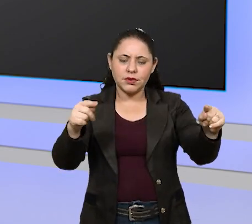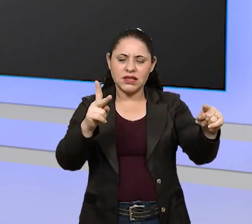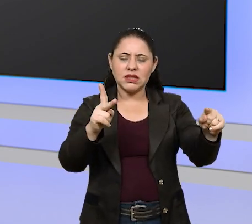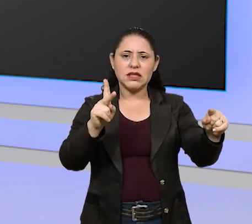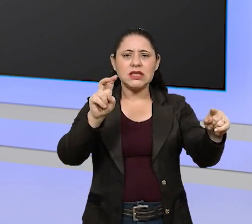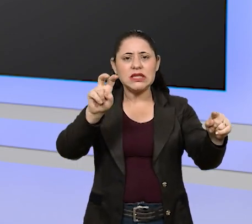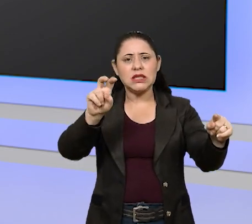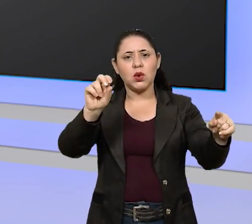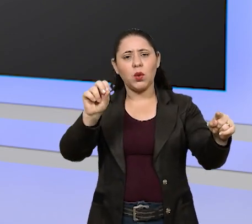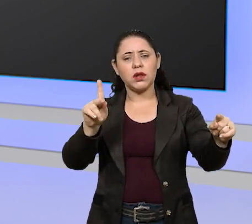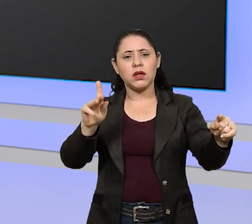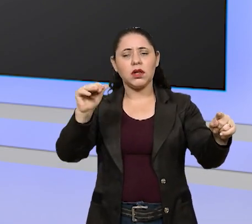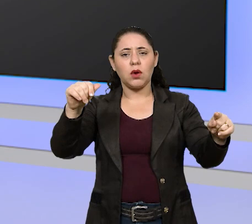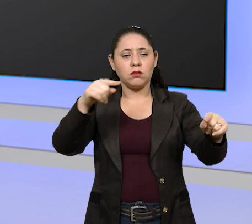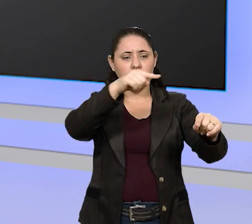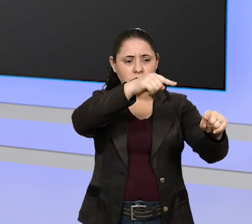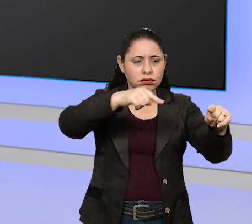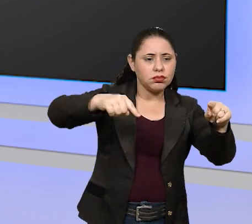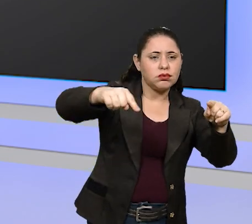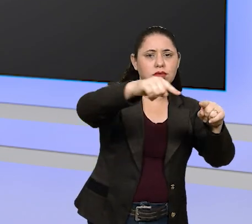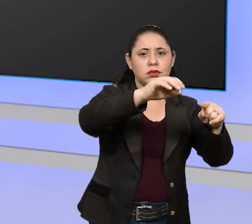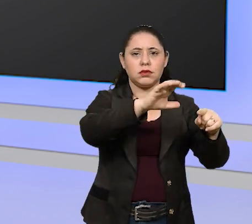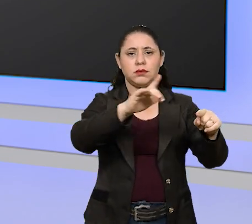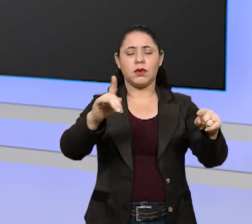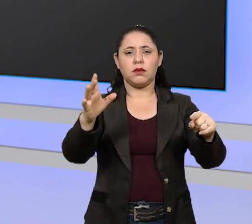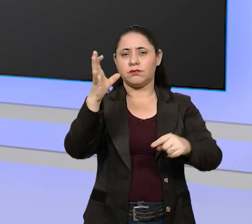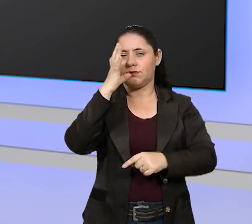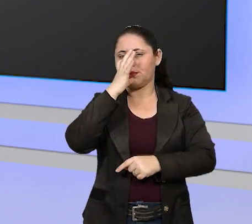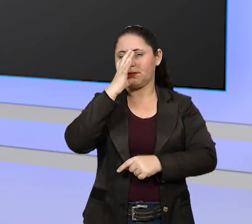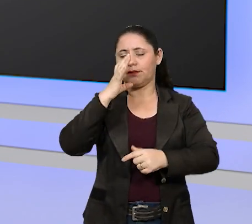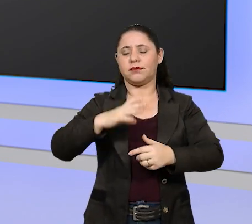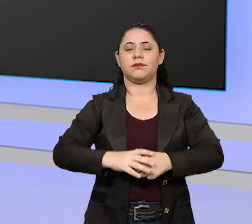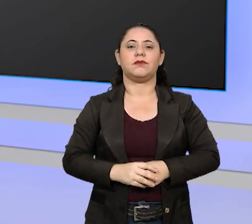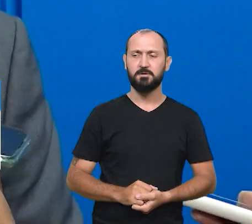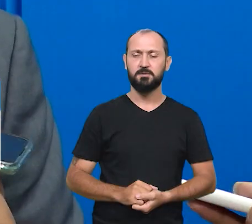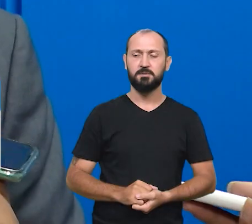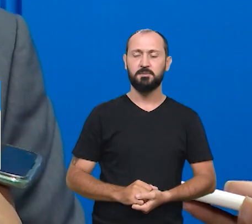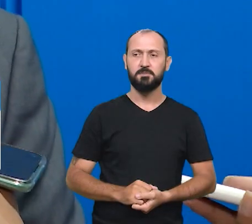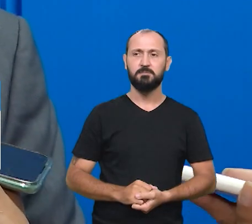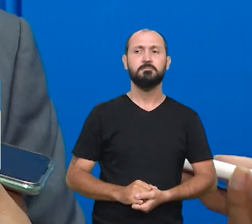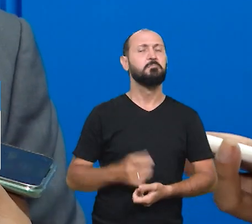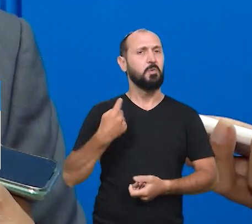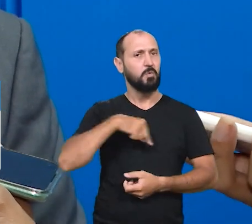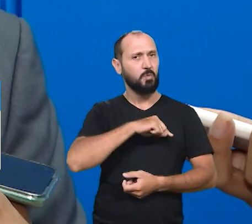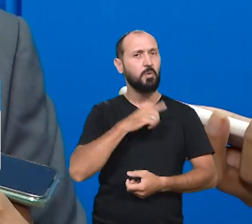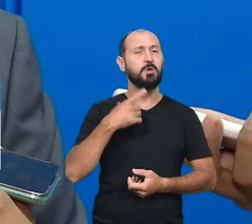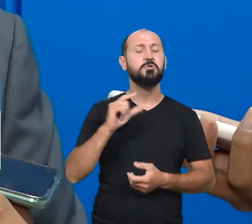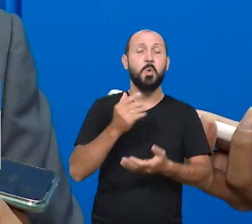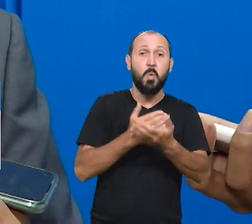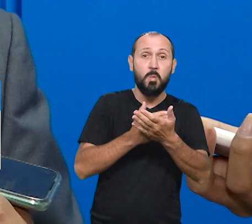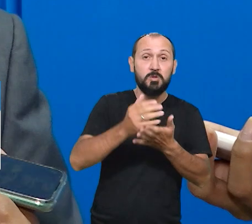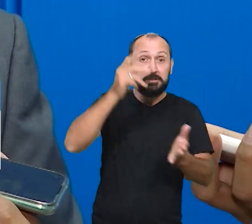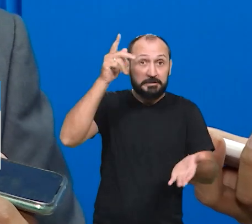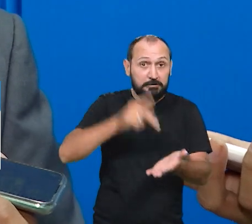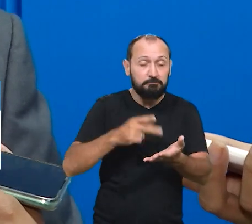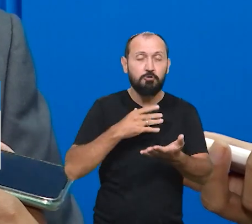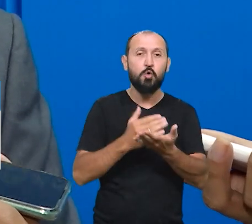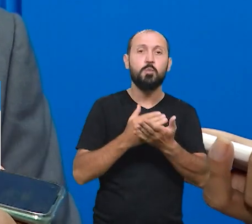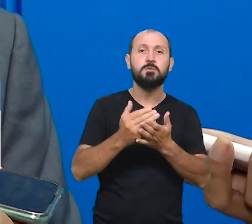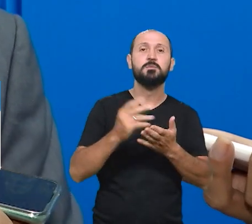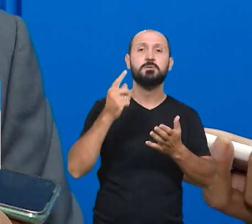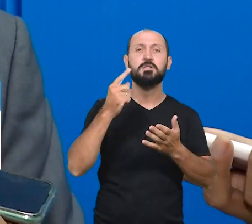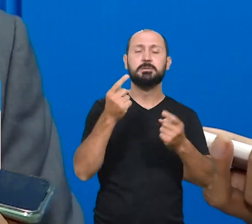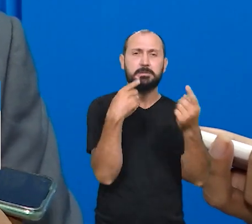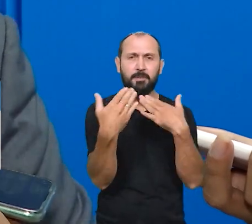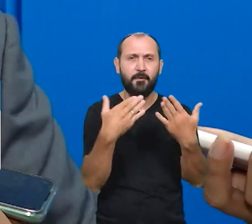de 50 quilômetros do anel viário de Campo Grande. Vamos acompanhar. Nós simplesmente começamos e entramos